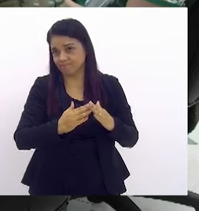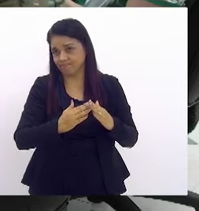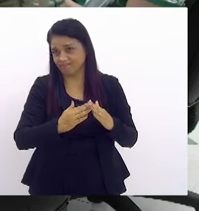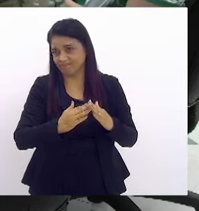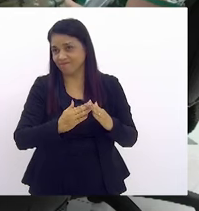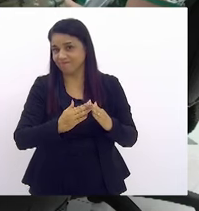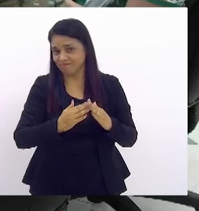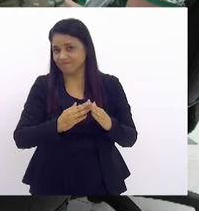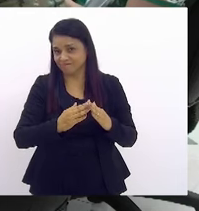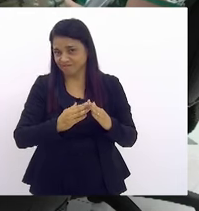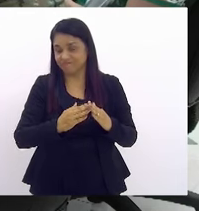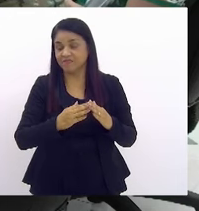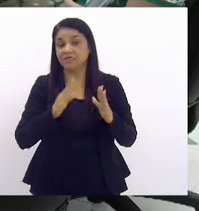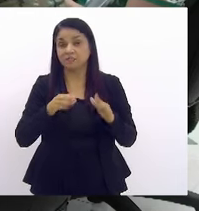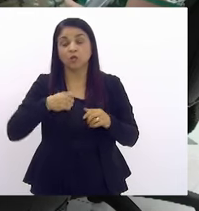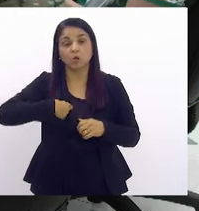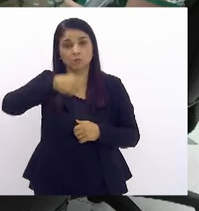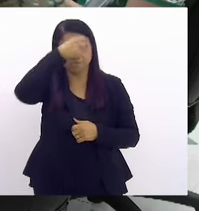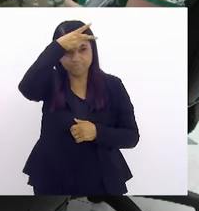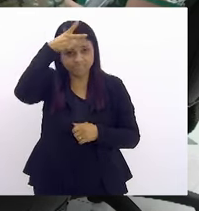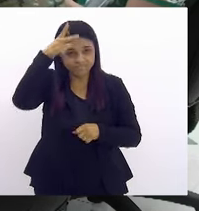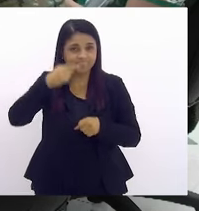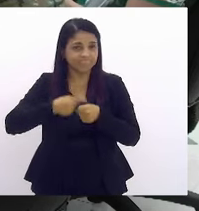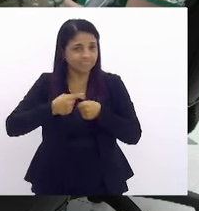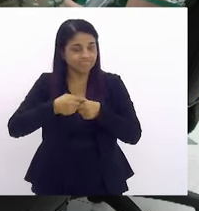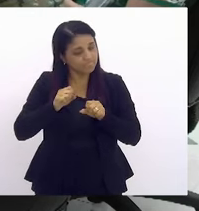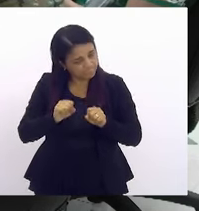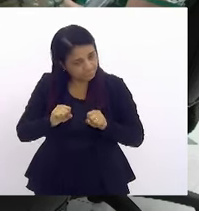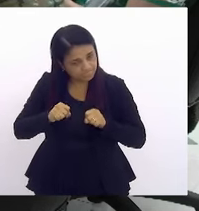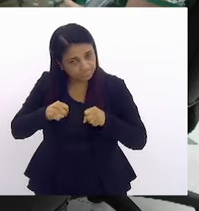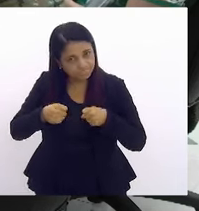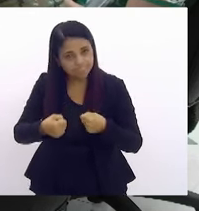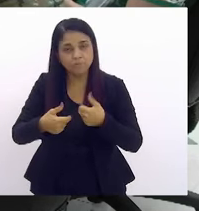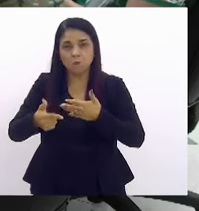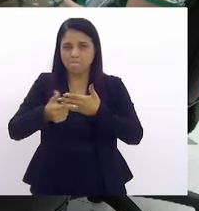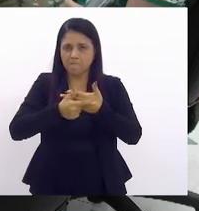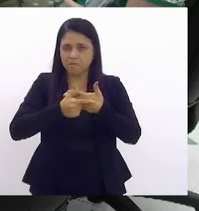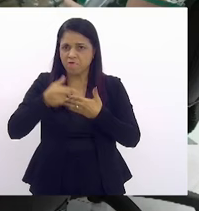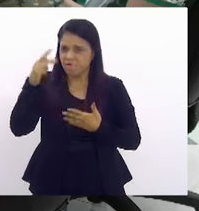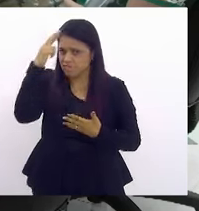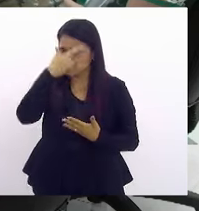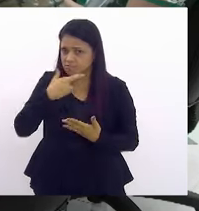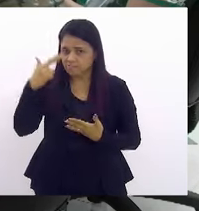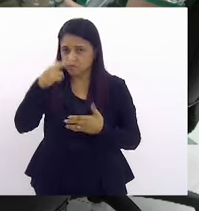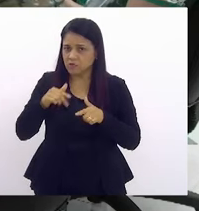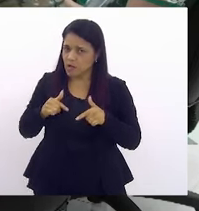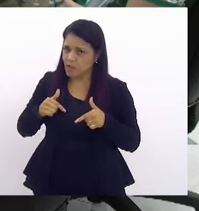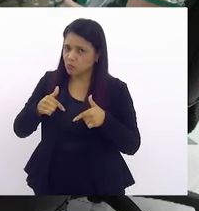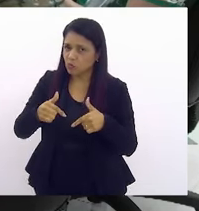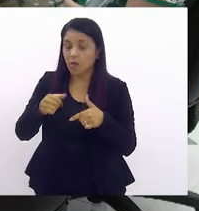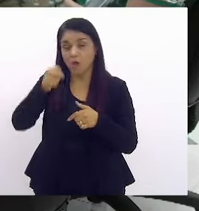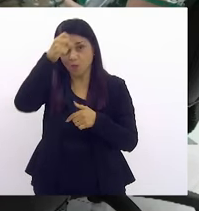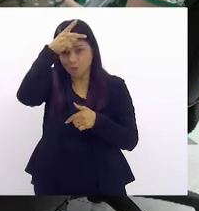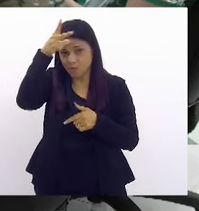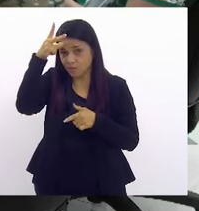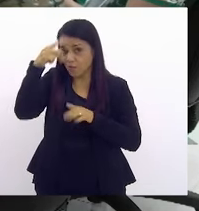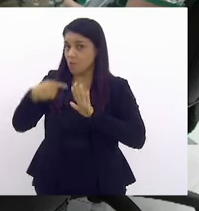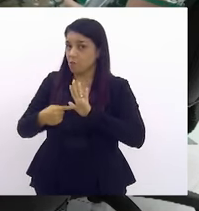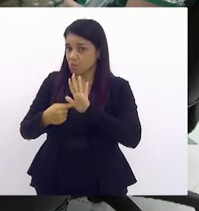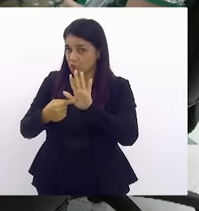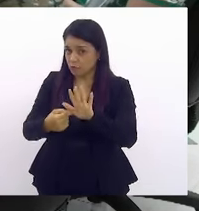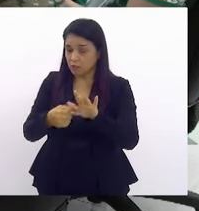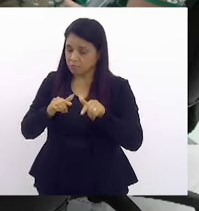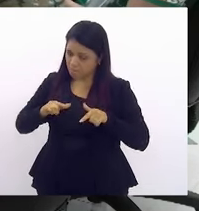uma situação. O município está se esforçando, ele está tentando fazer seu papel de fiscalizar e de atuar. O prefeito tem mostrado essa